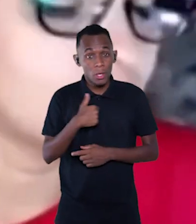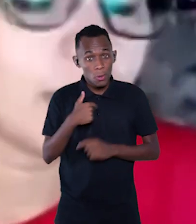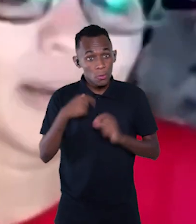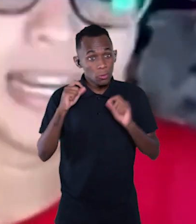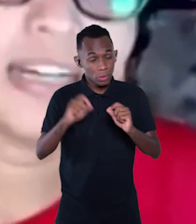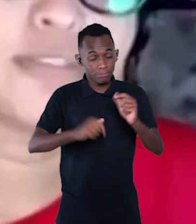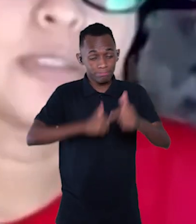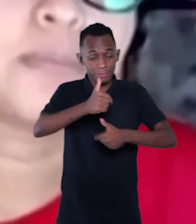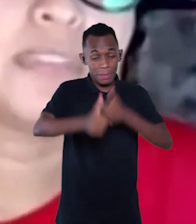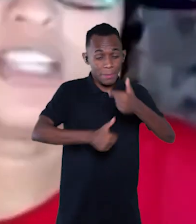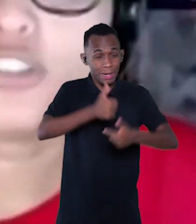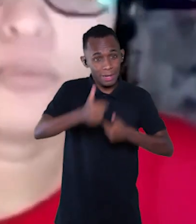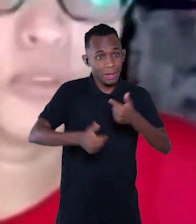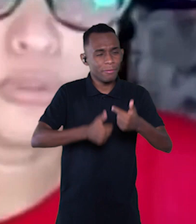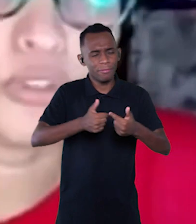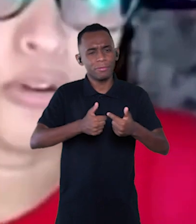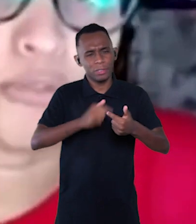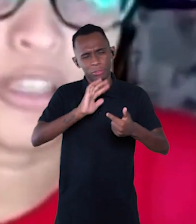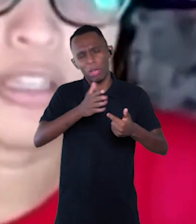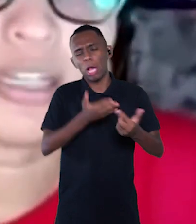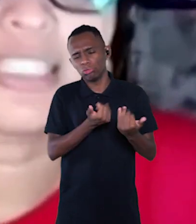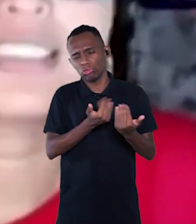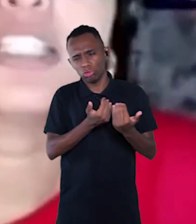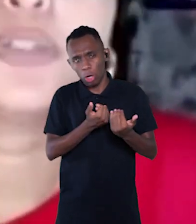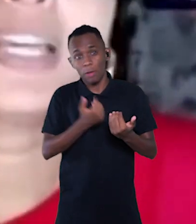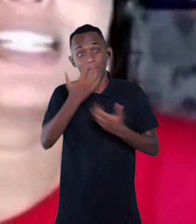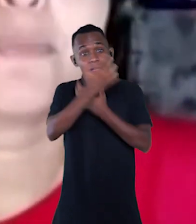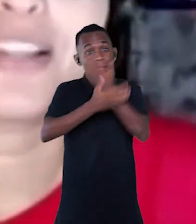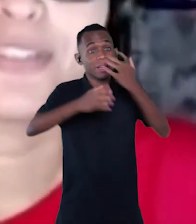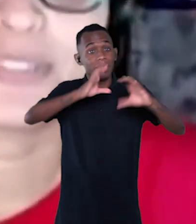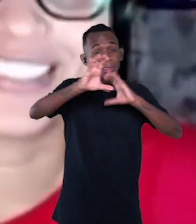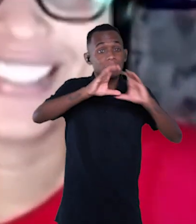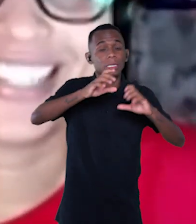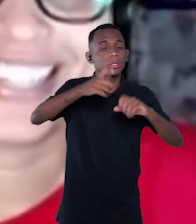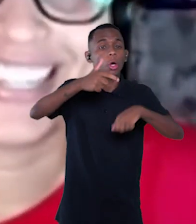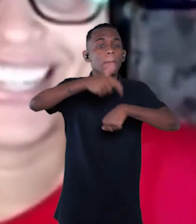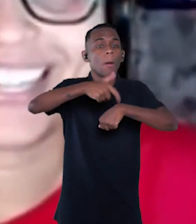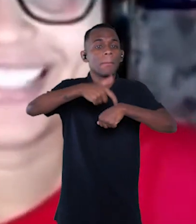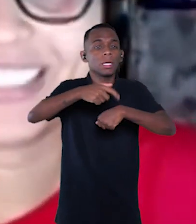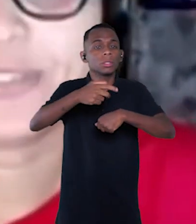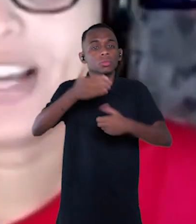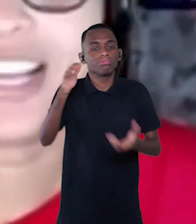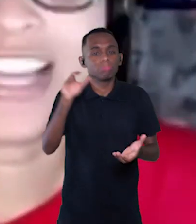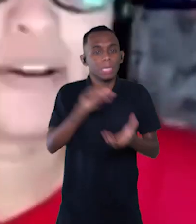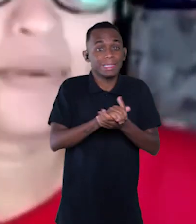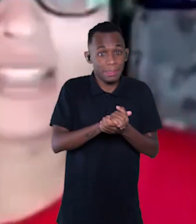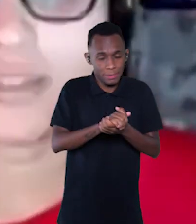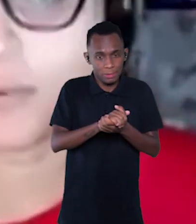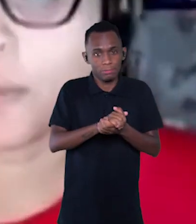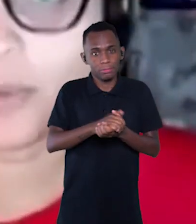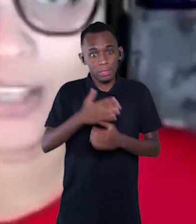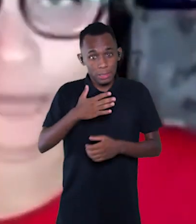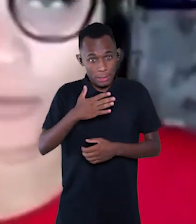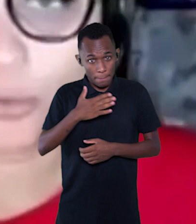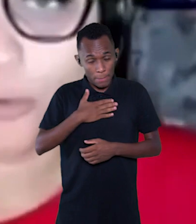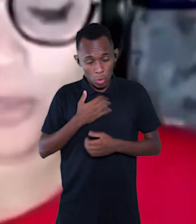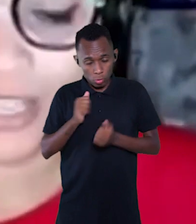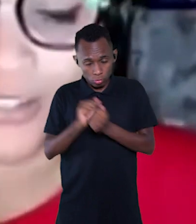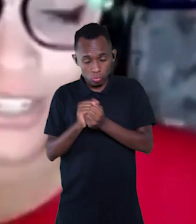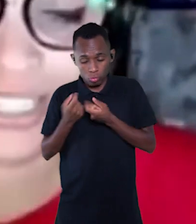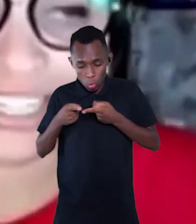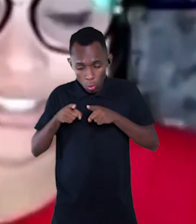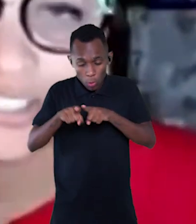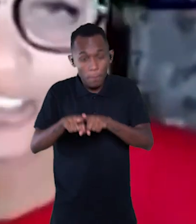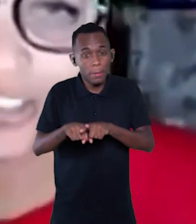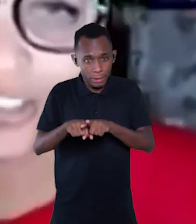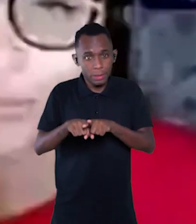Eu trabalhava desde muito jovem cantando em casamento. Então, eu e meu companheiro, meu atual